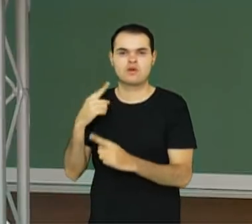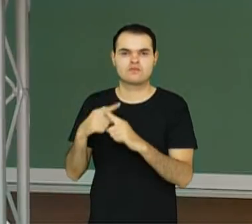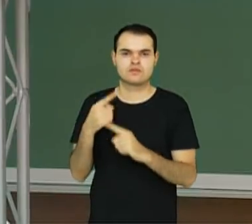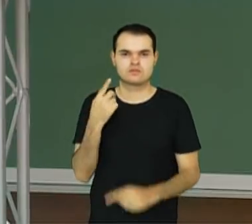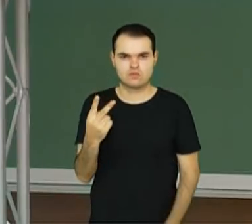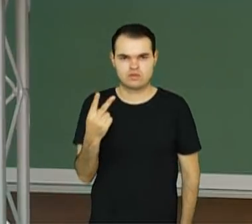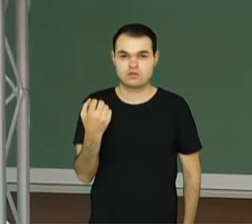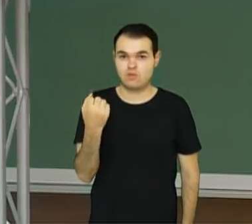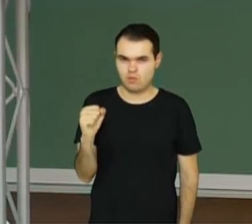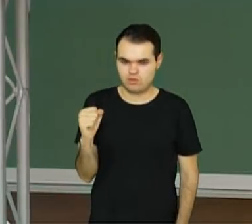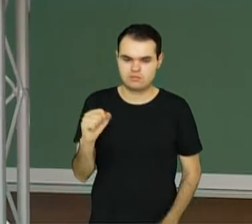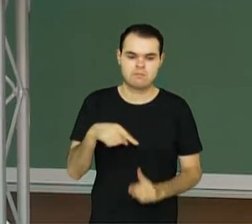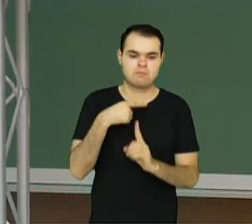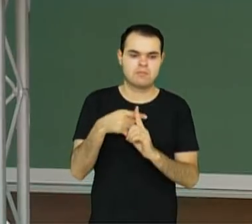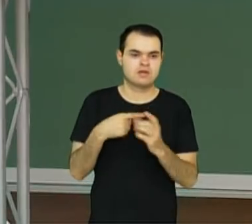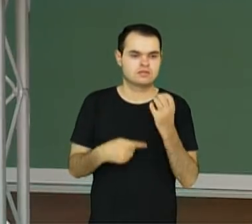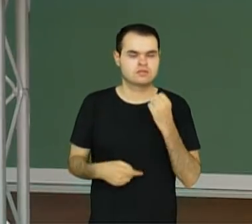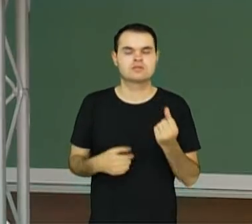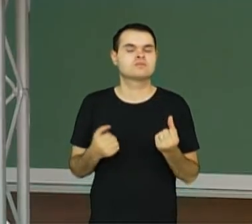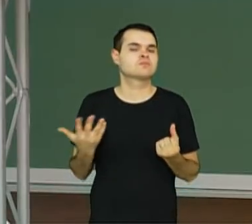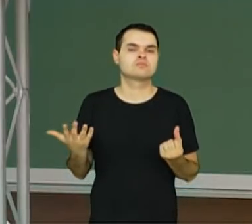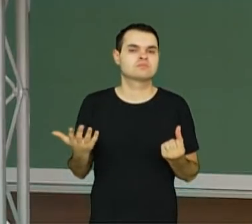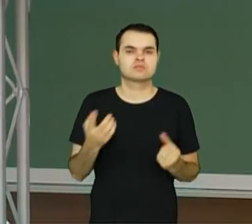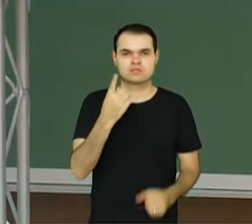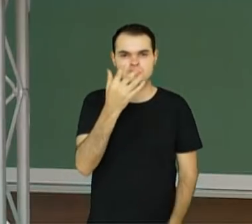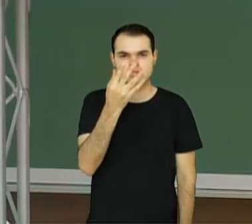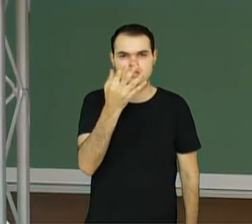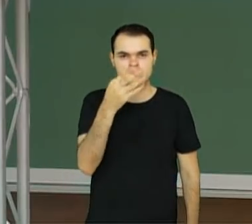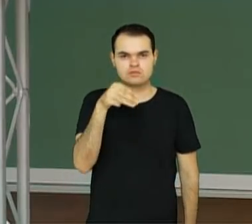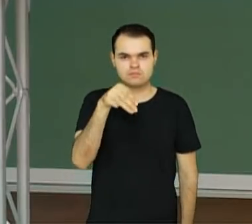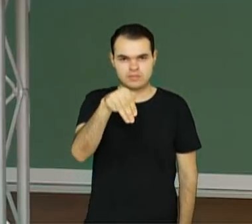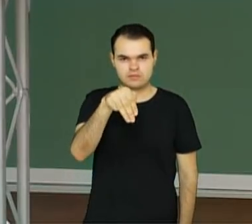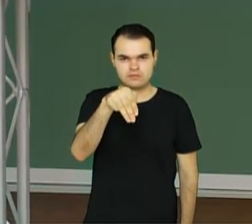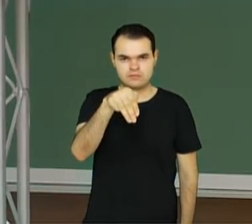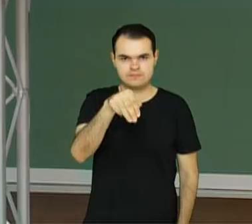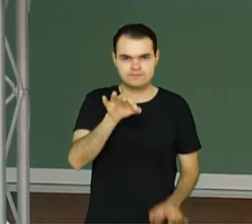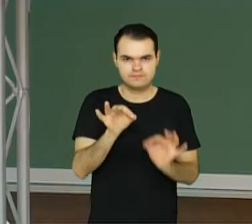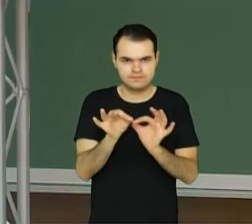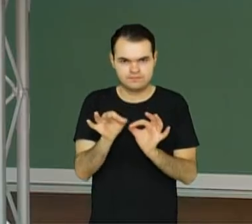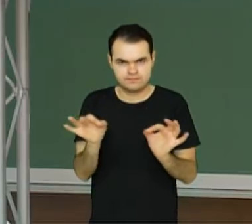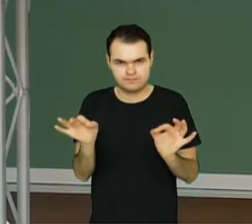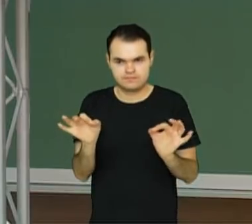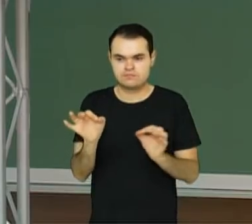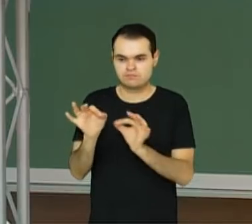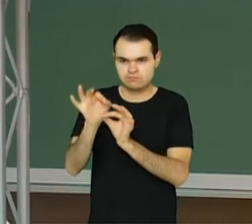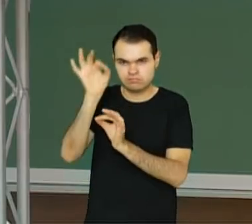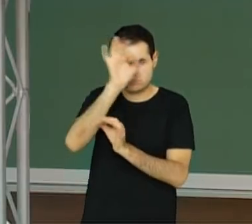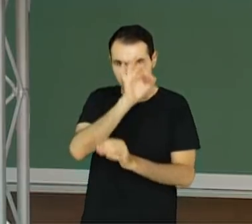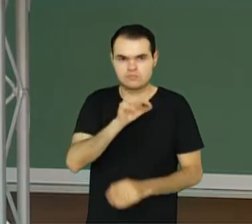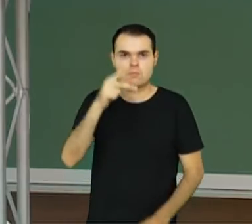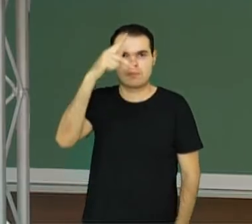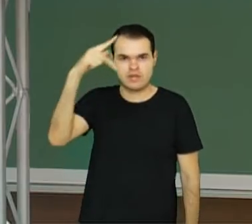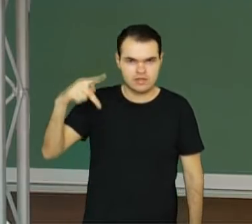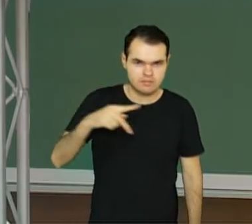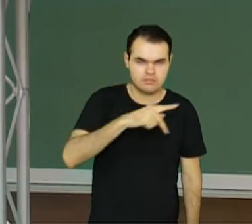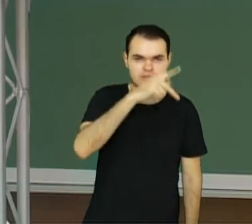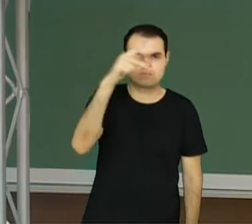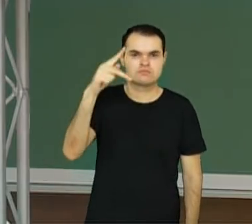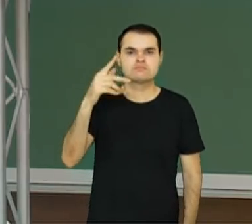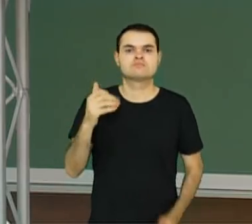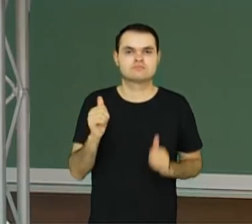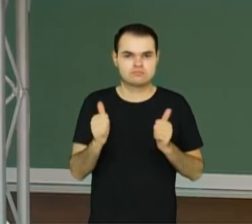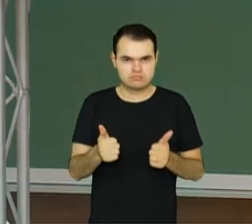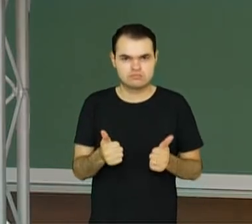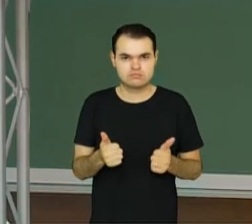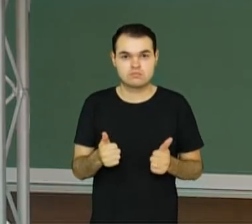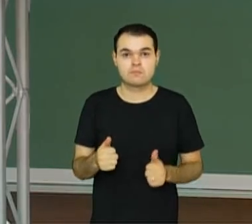8, e 8 mais 6 dá quanto? 14 metros. Então, se o x, ou seja, se a largura do retângulo valer 2 metros,